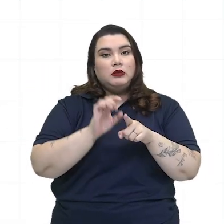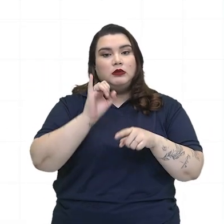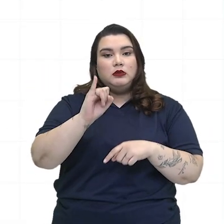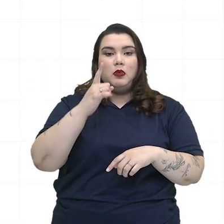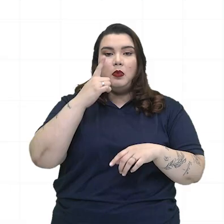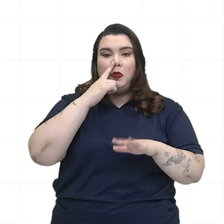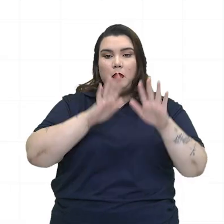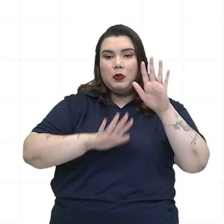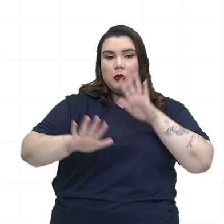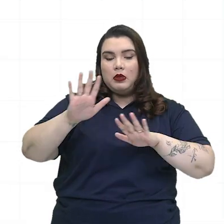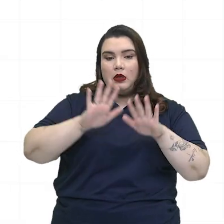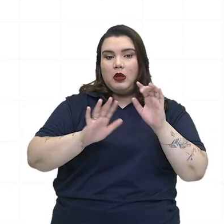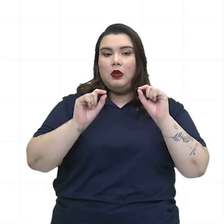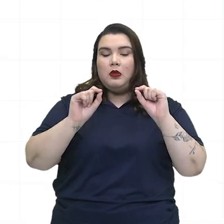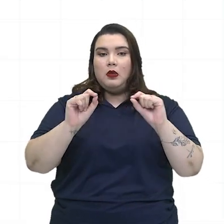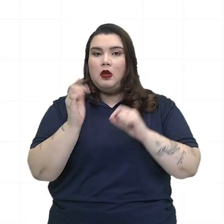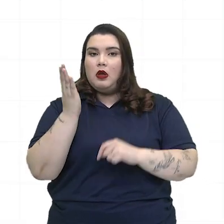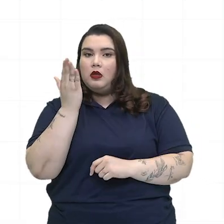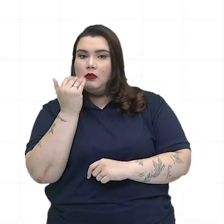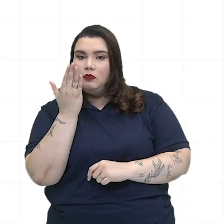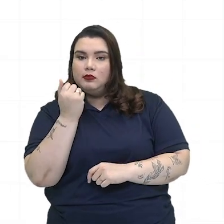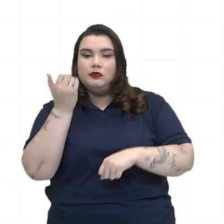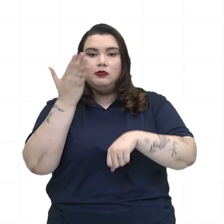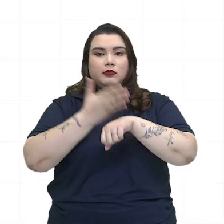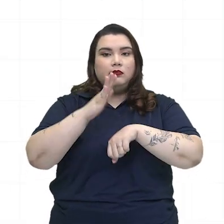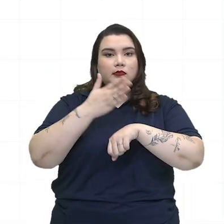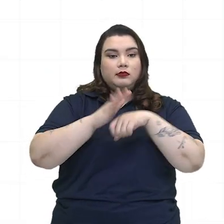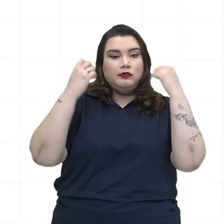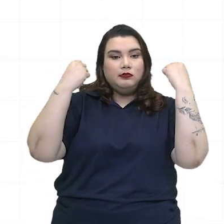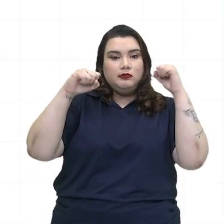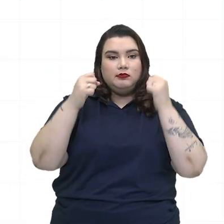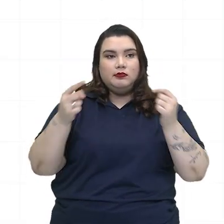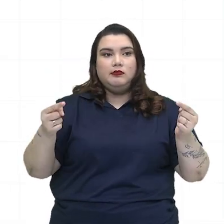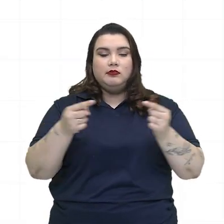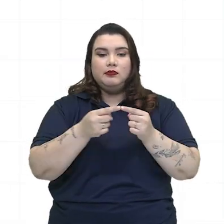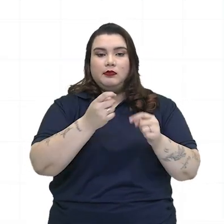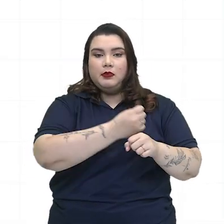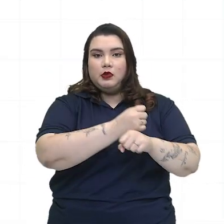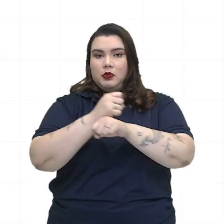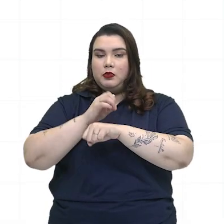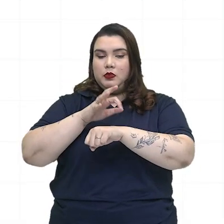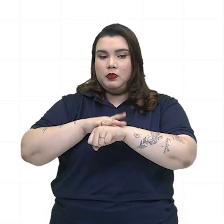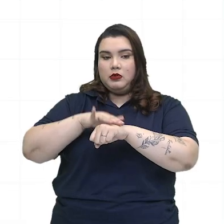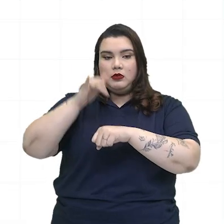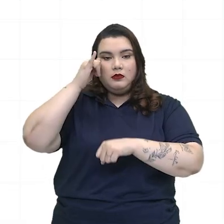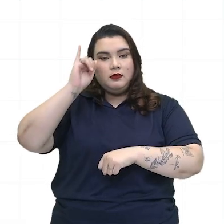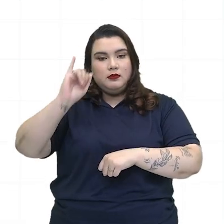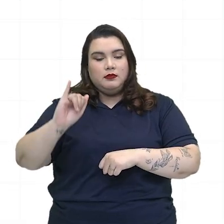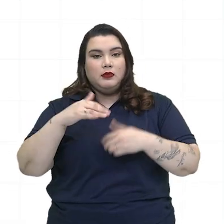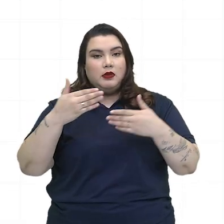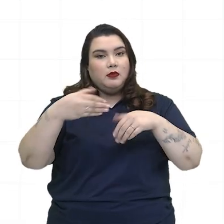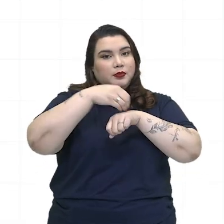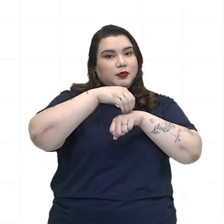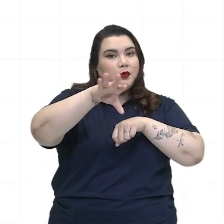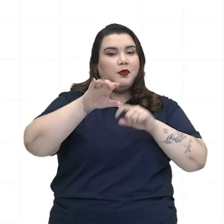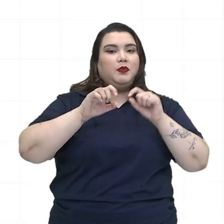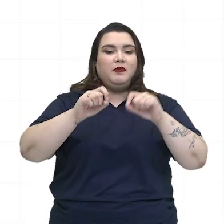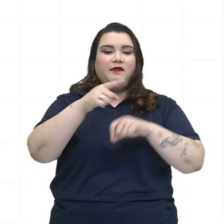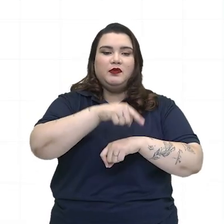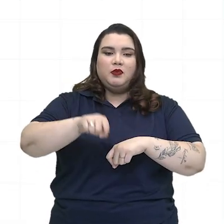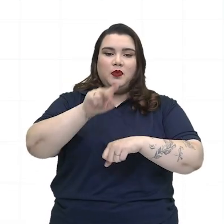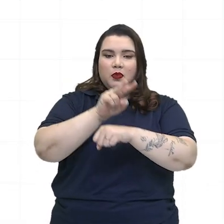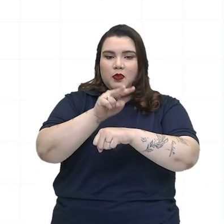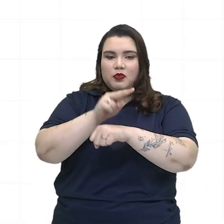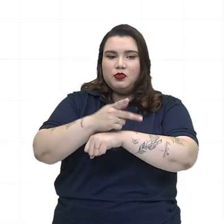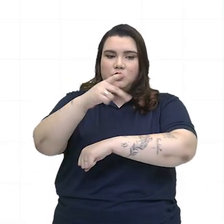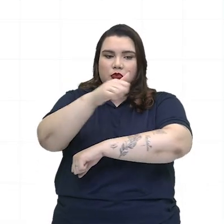os cuidados com a alimentação e exercício previnem doenças. Então, o recado é que vocês cuidem bem dos